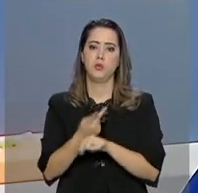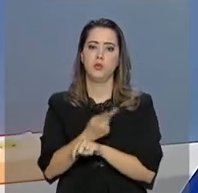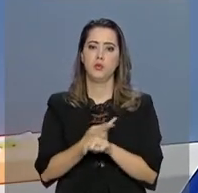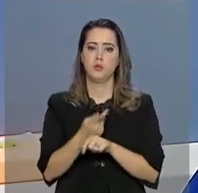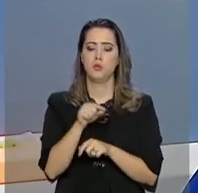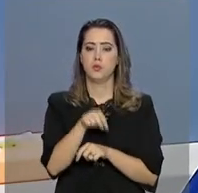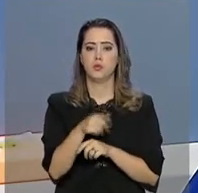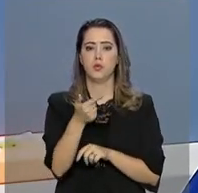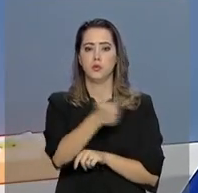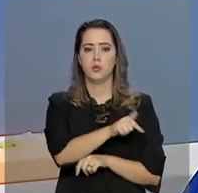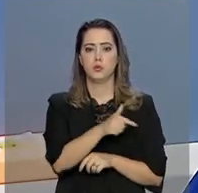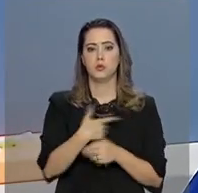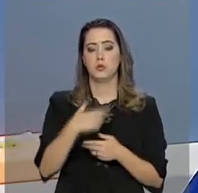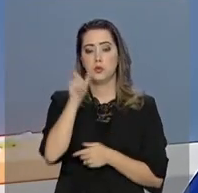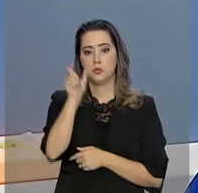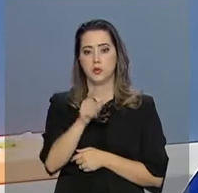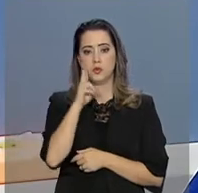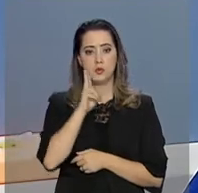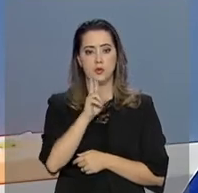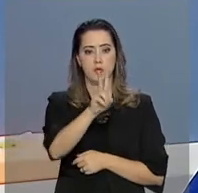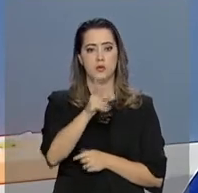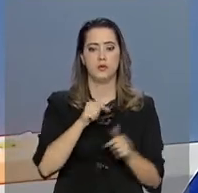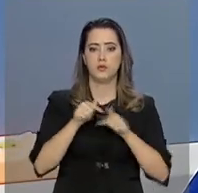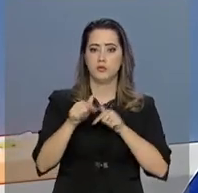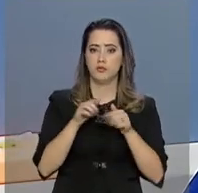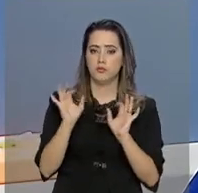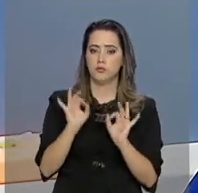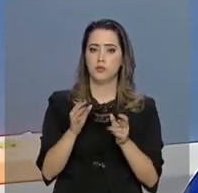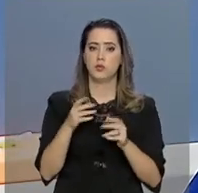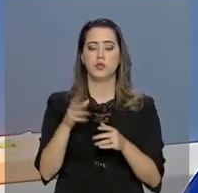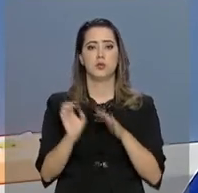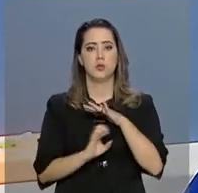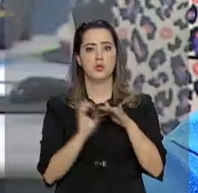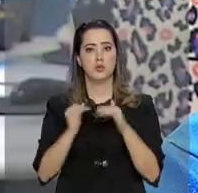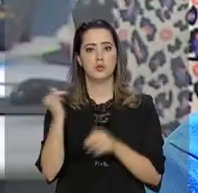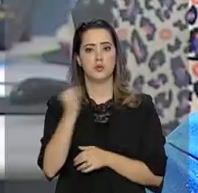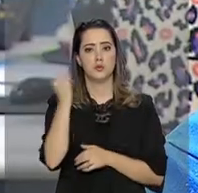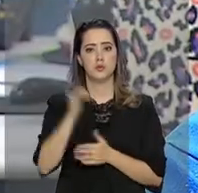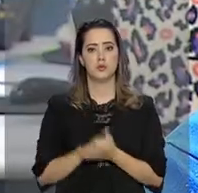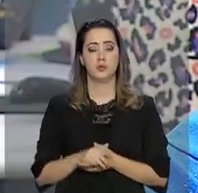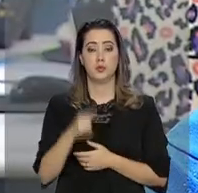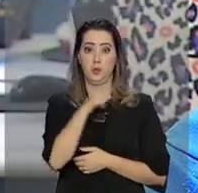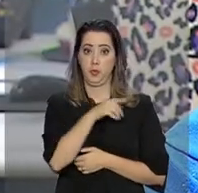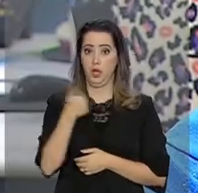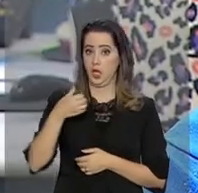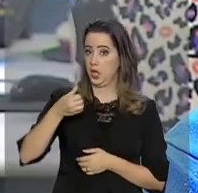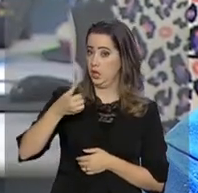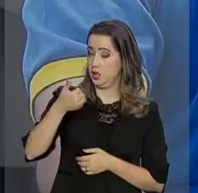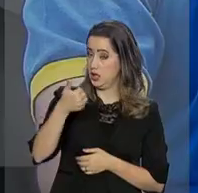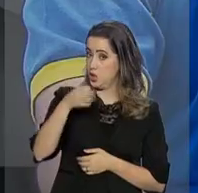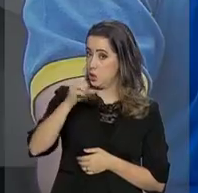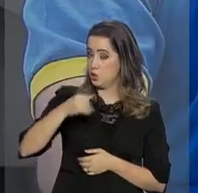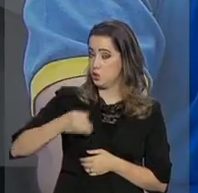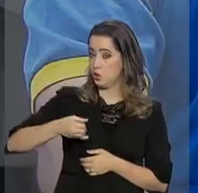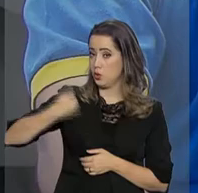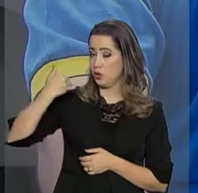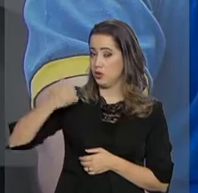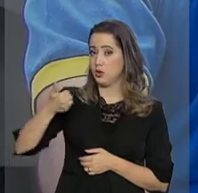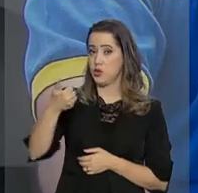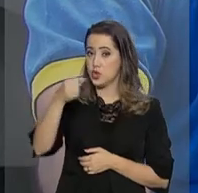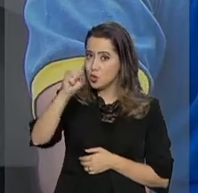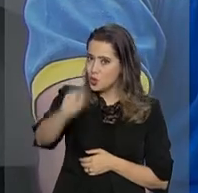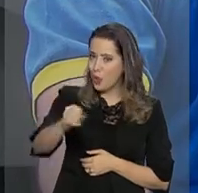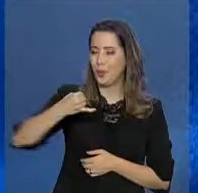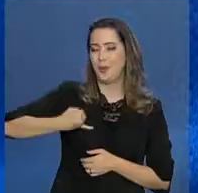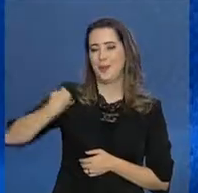que o avaliador vai ver que você trabalhou numa empresa de grande porte fernando de 18 anos também jovem aprendiz dos